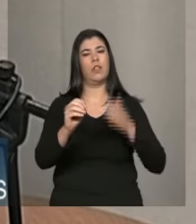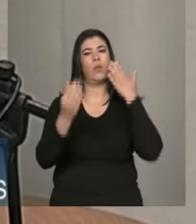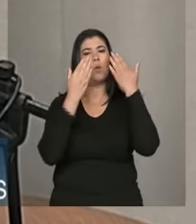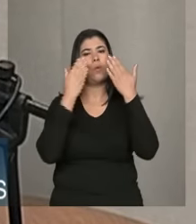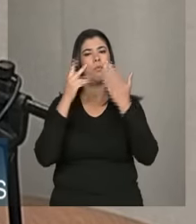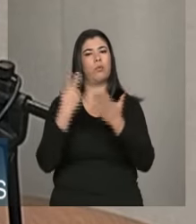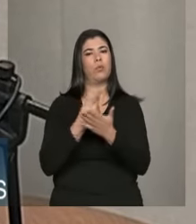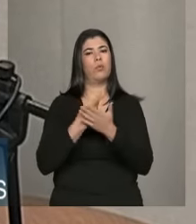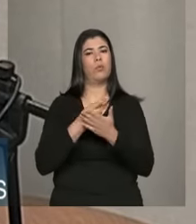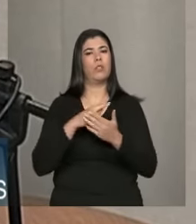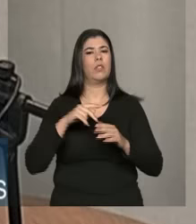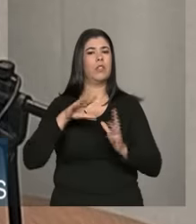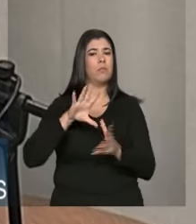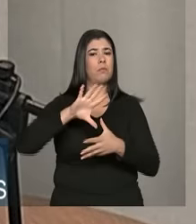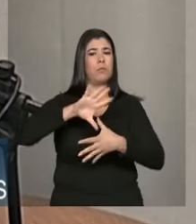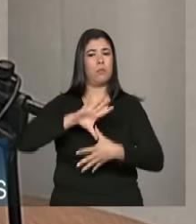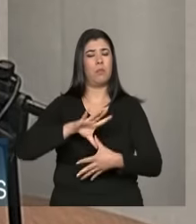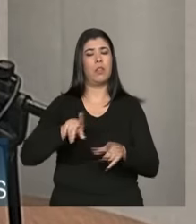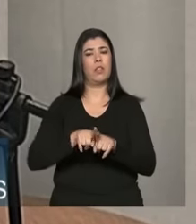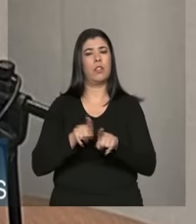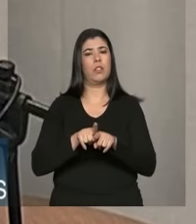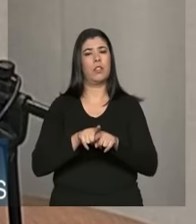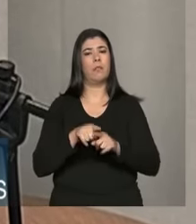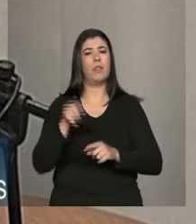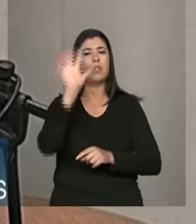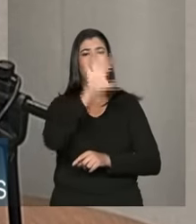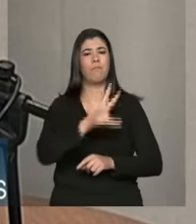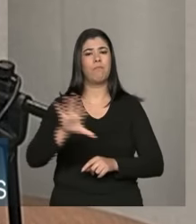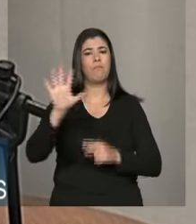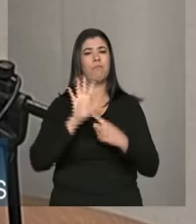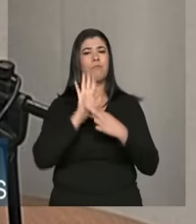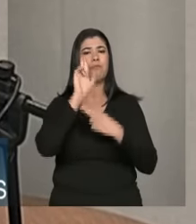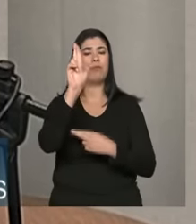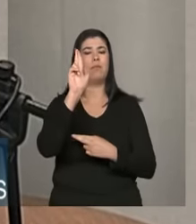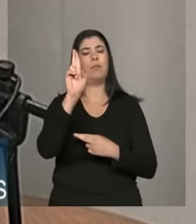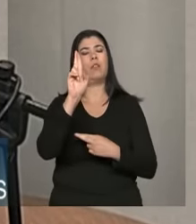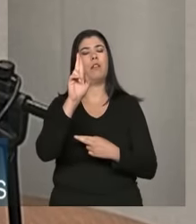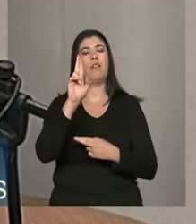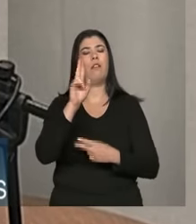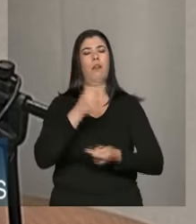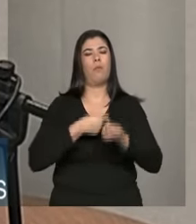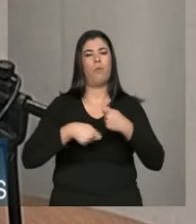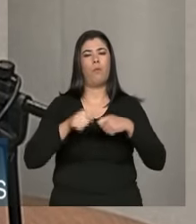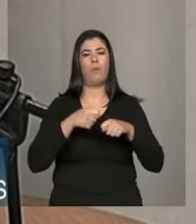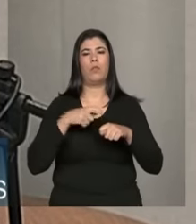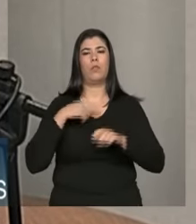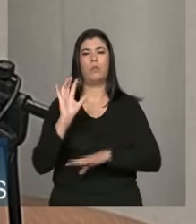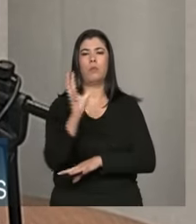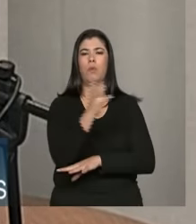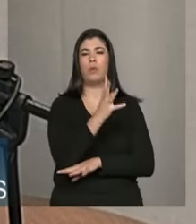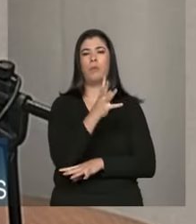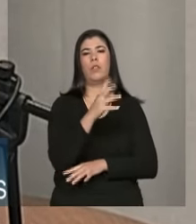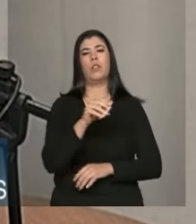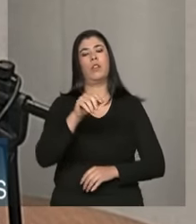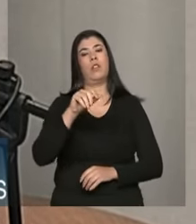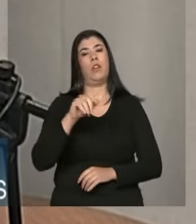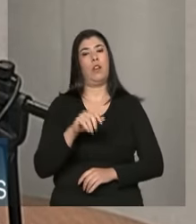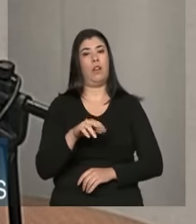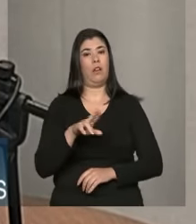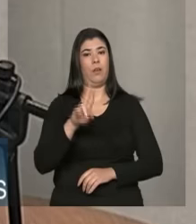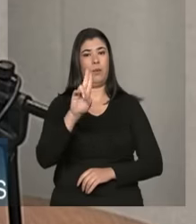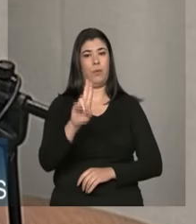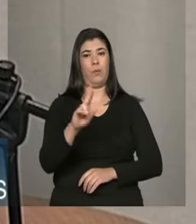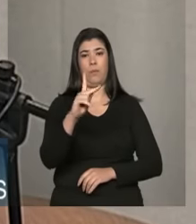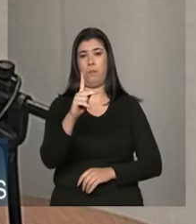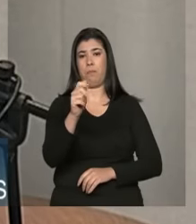sociocultural econômica e ambiental dos países membros da upaep instituição comprometida